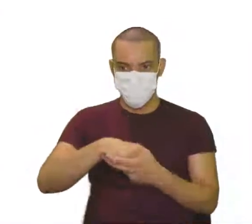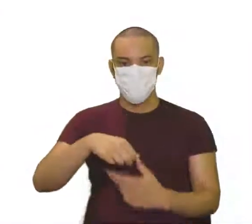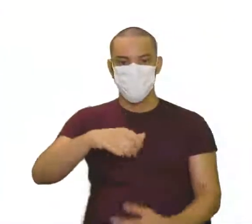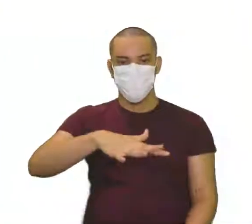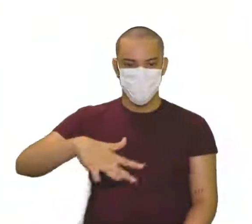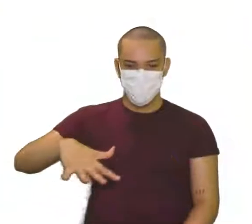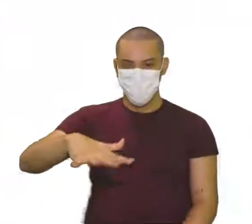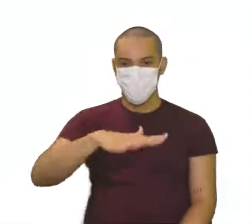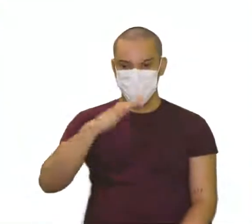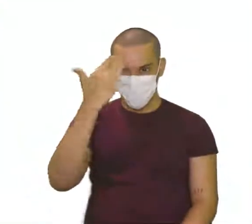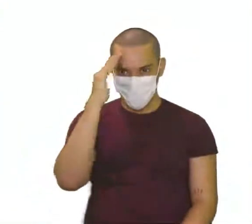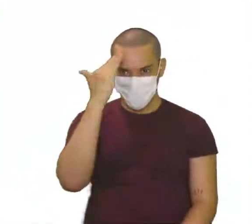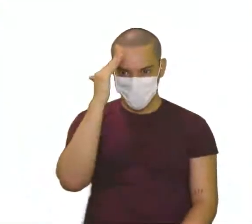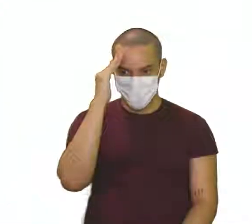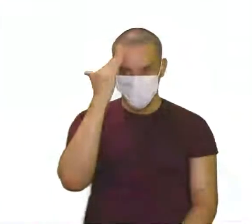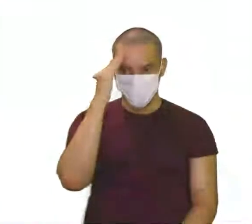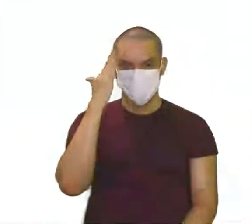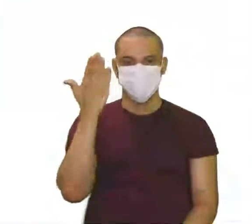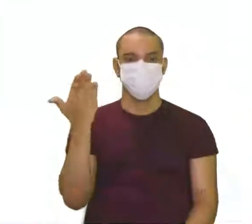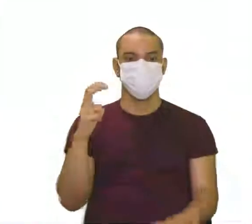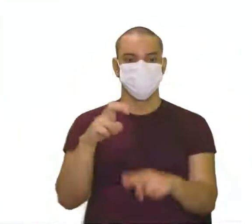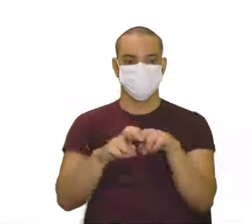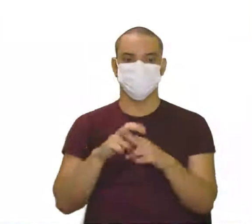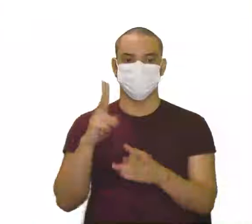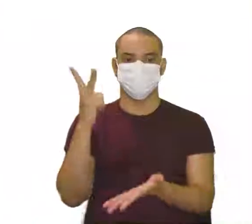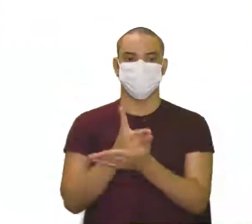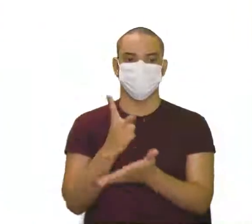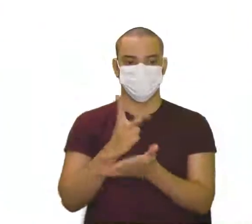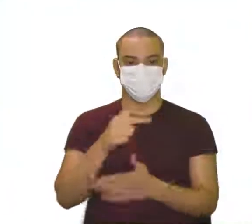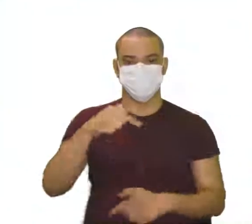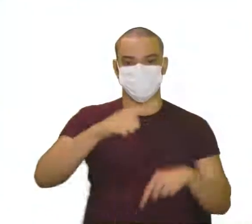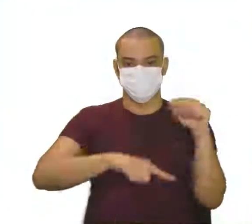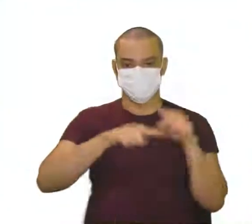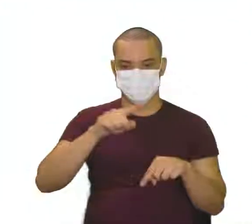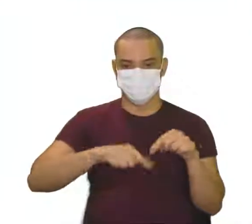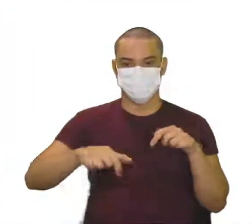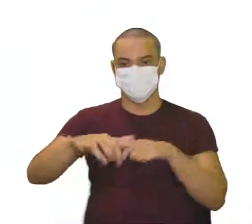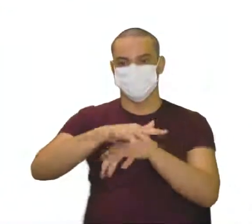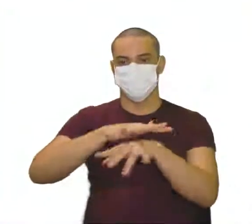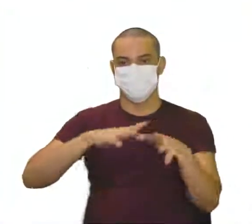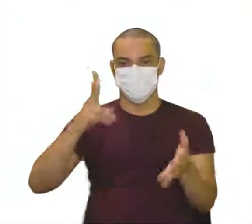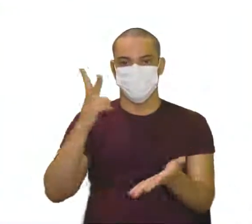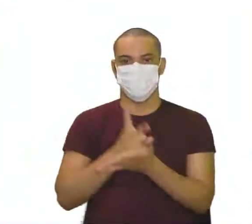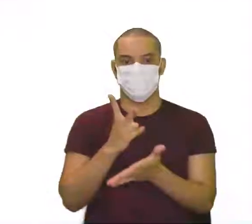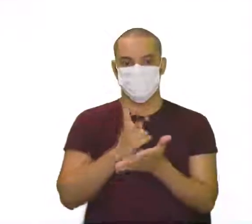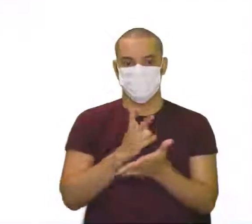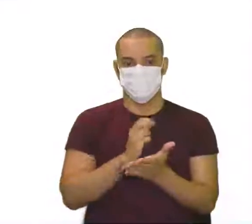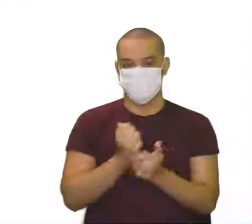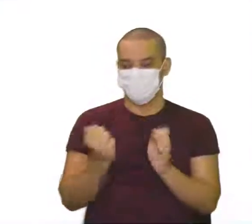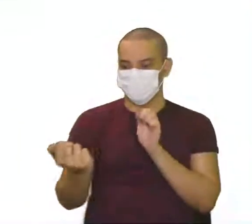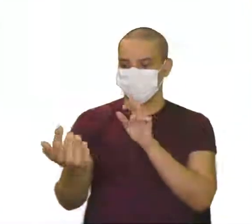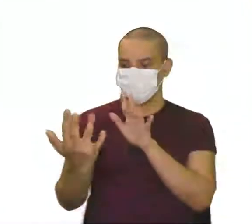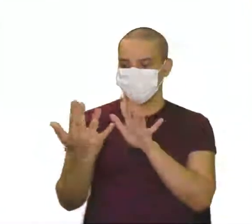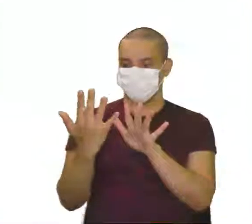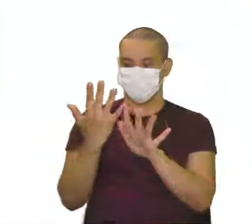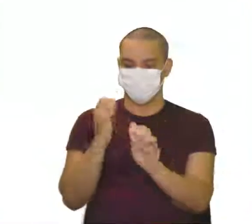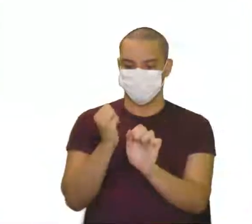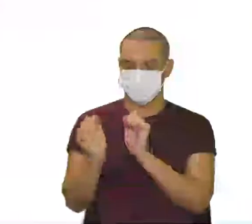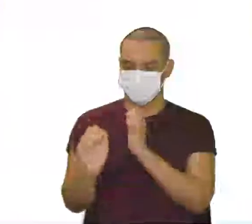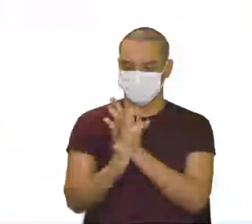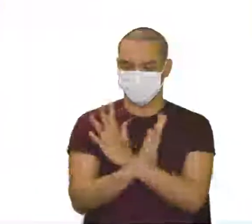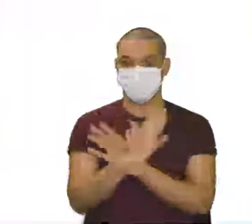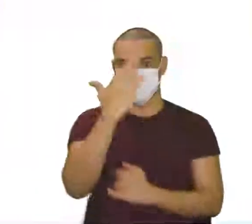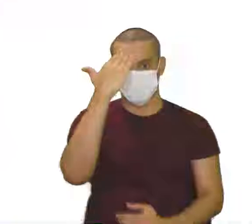campo. Entendido, pessoal? Olha só, sempre que uma carga se movimenta na mesma direção do campo magnético, sendo